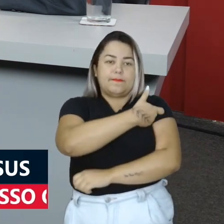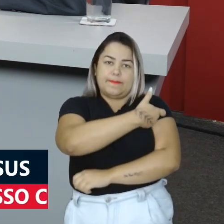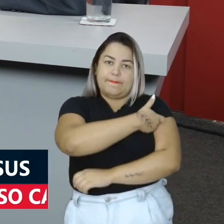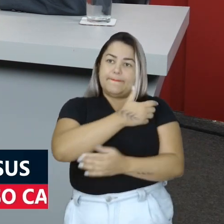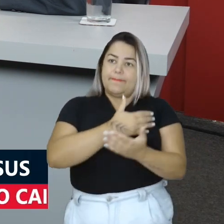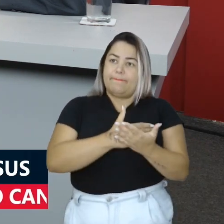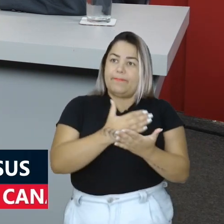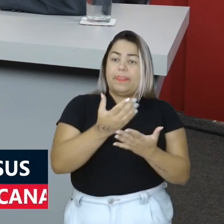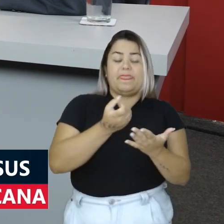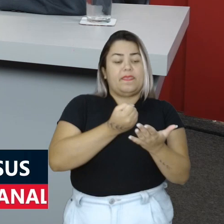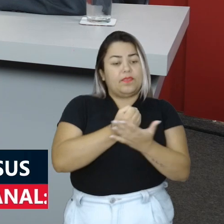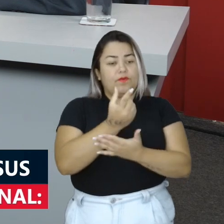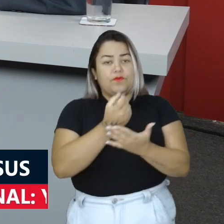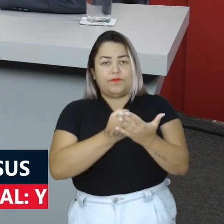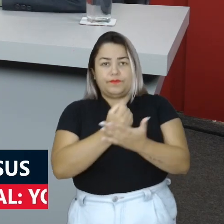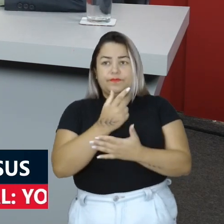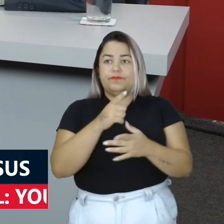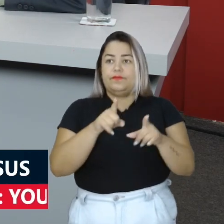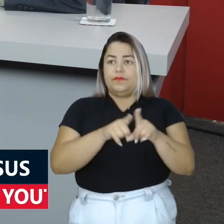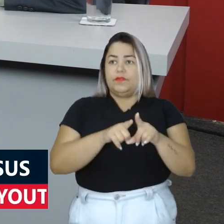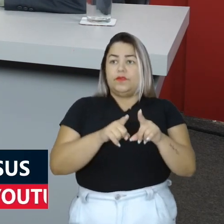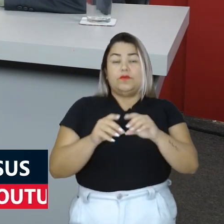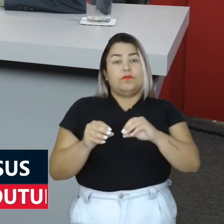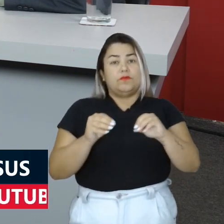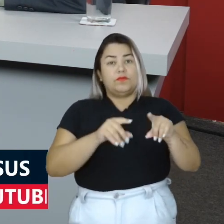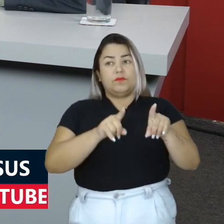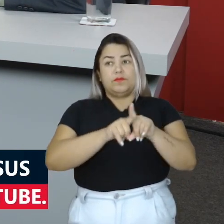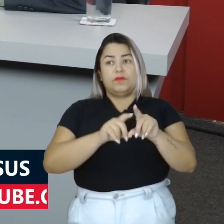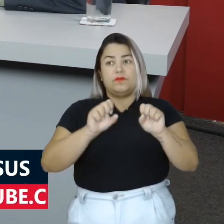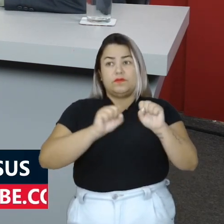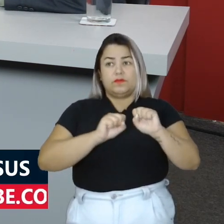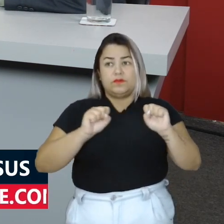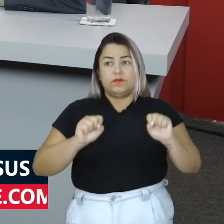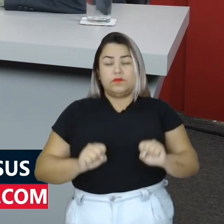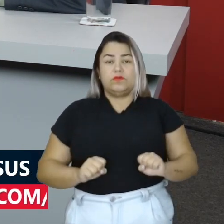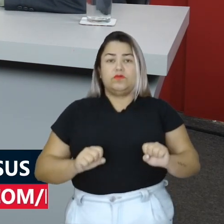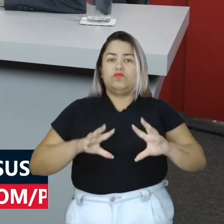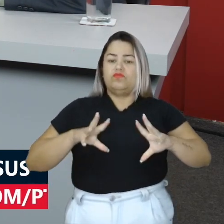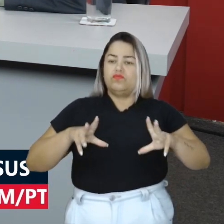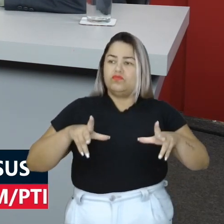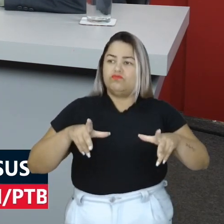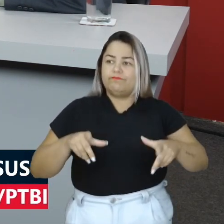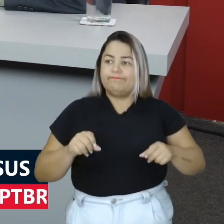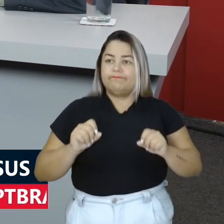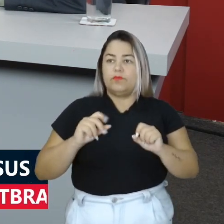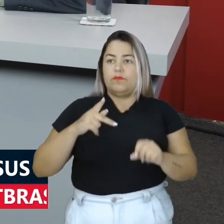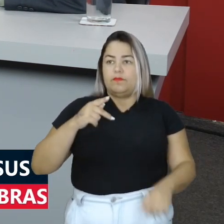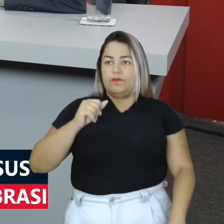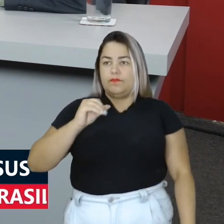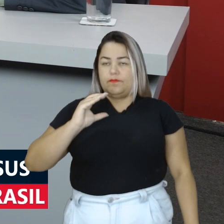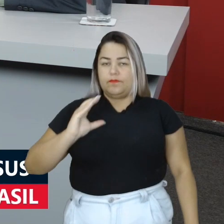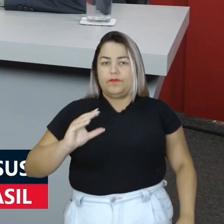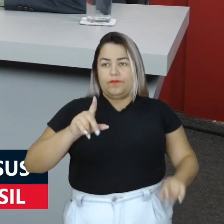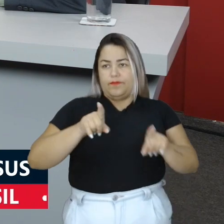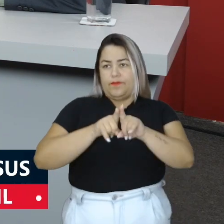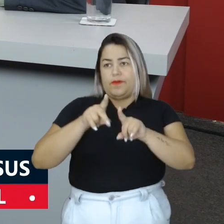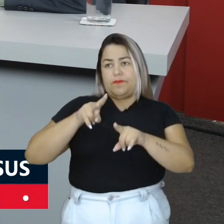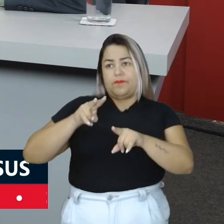as compras, tivemos que importar, porque a gente estava com esse sistema todo sucateado. Como é que o PAC vai impactar essa